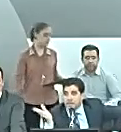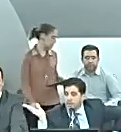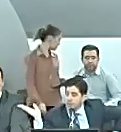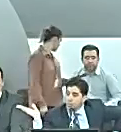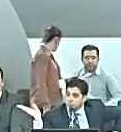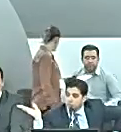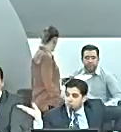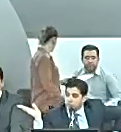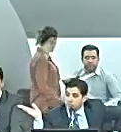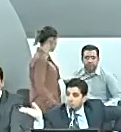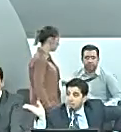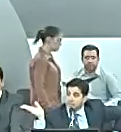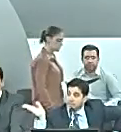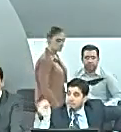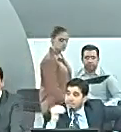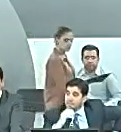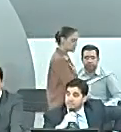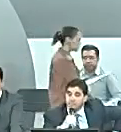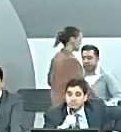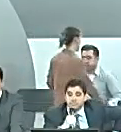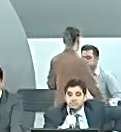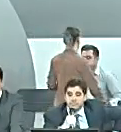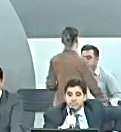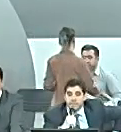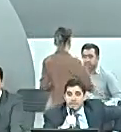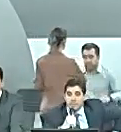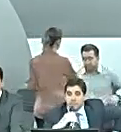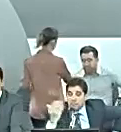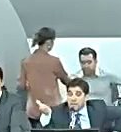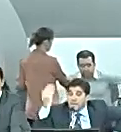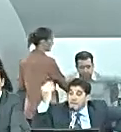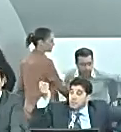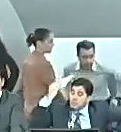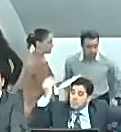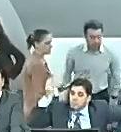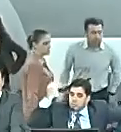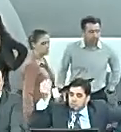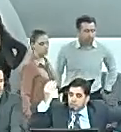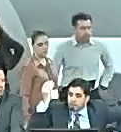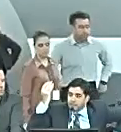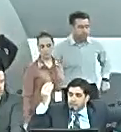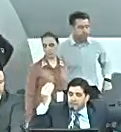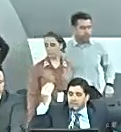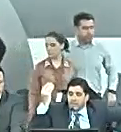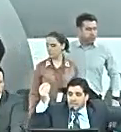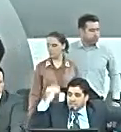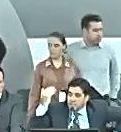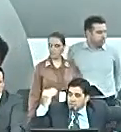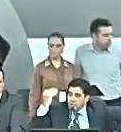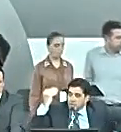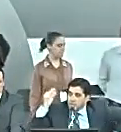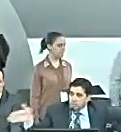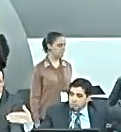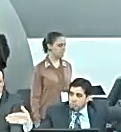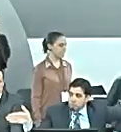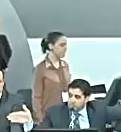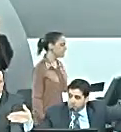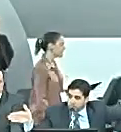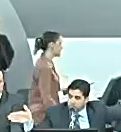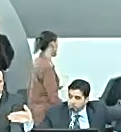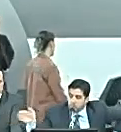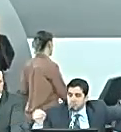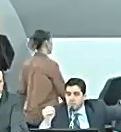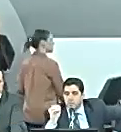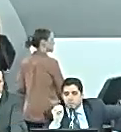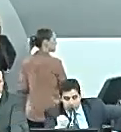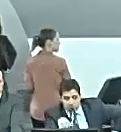preso para construção da casa dele né como era feito há muito tempo atrás que a gente ajude a acabar e continua